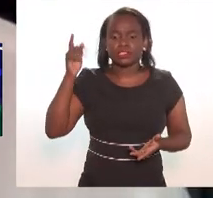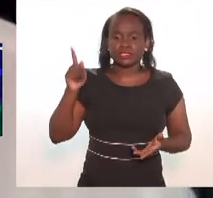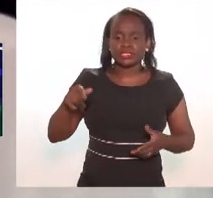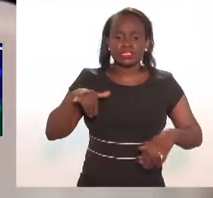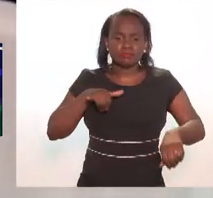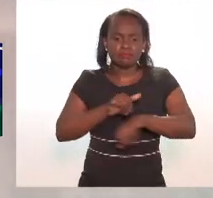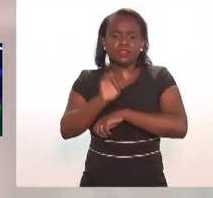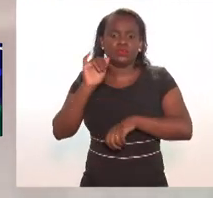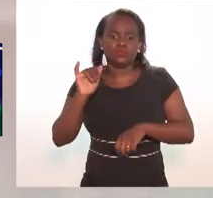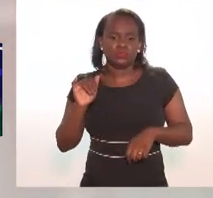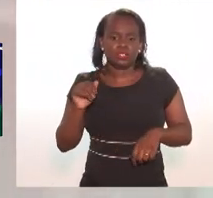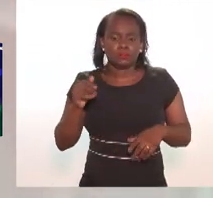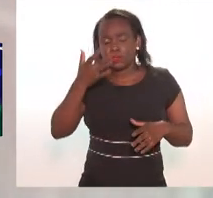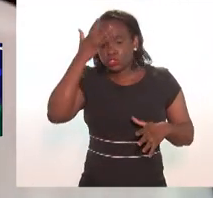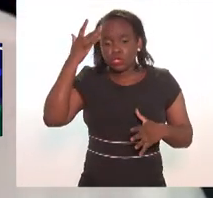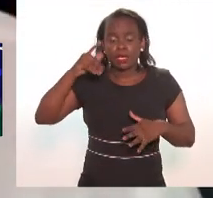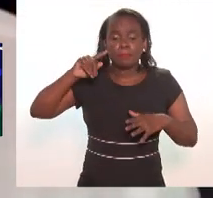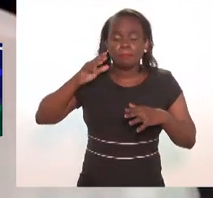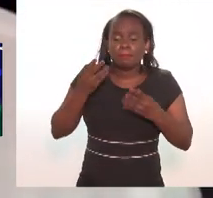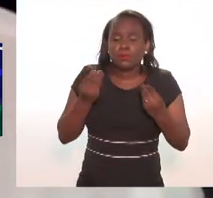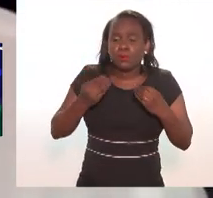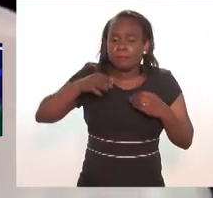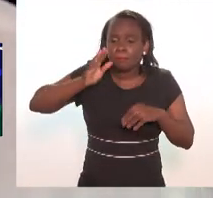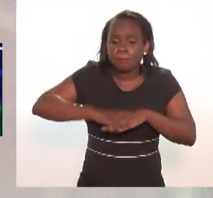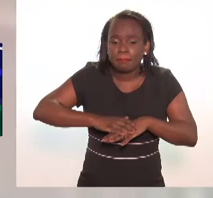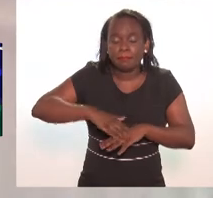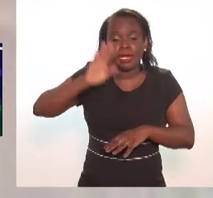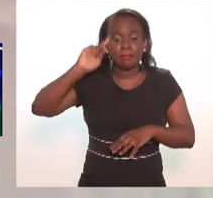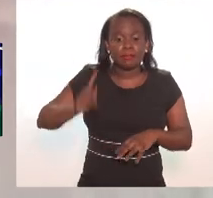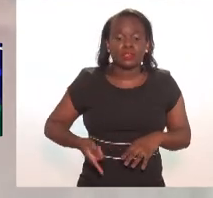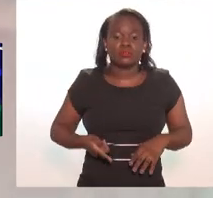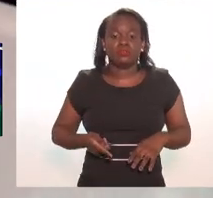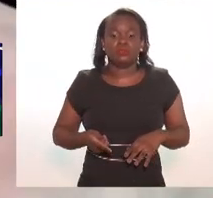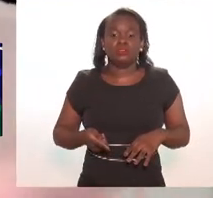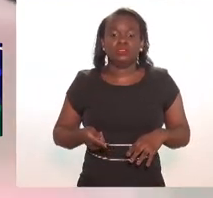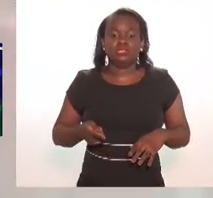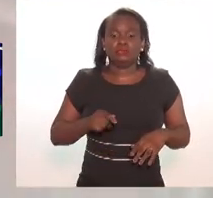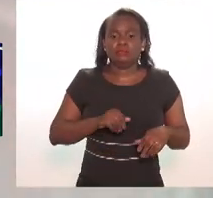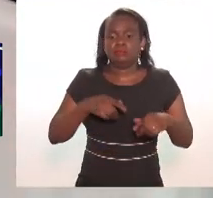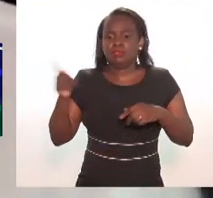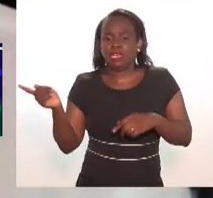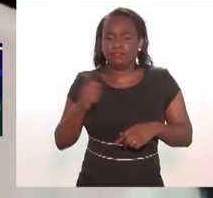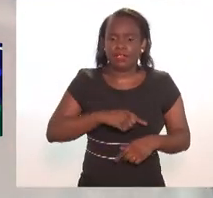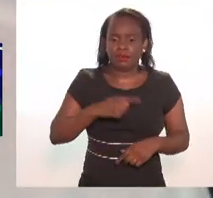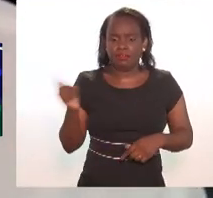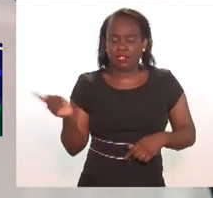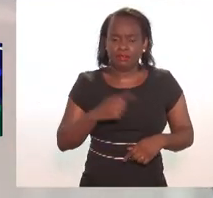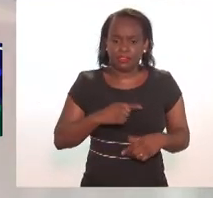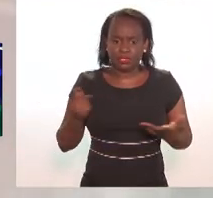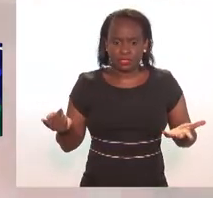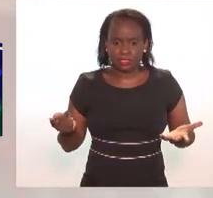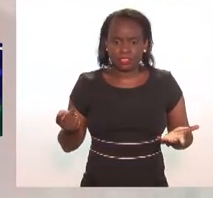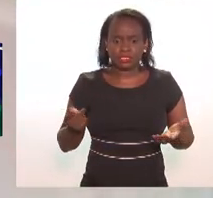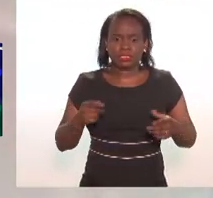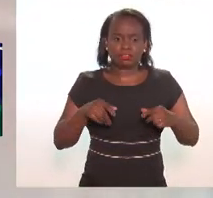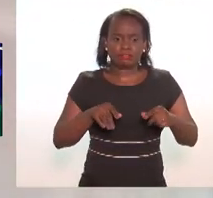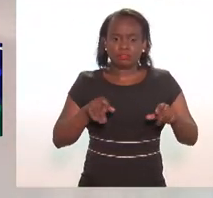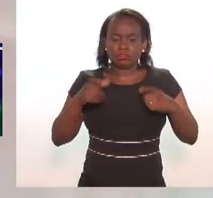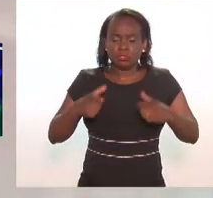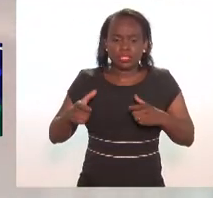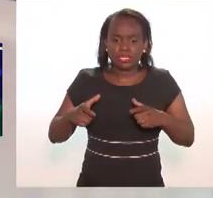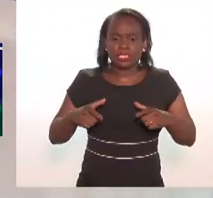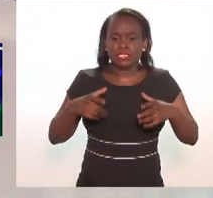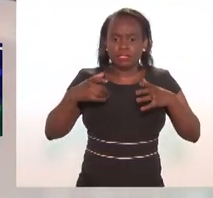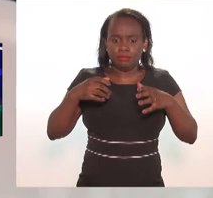envolve milhares de pessoas, né, se locomovendo, né, se deslocando dentro